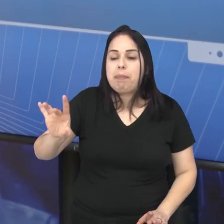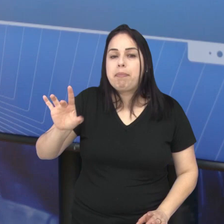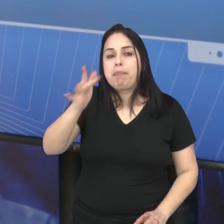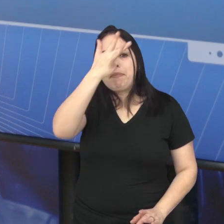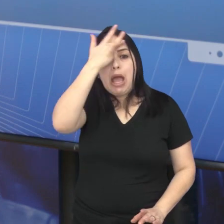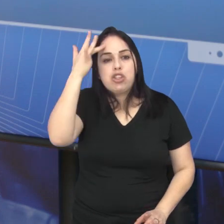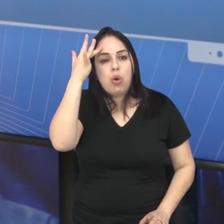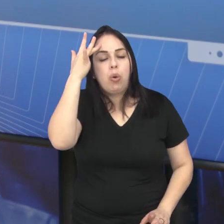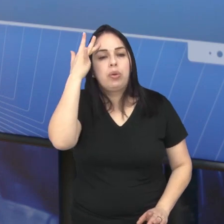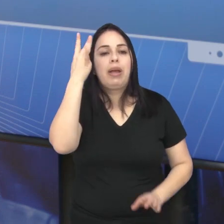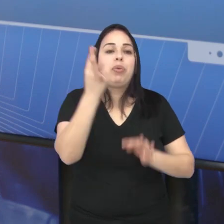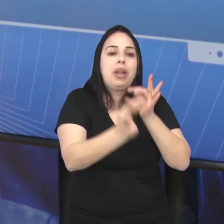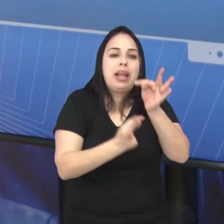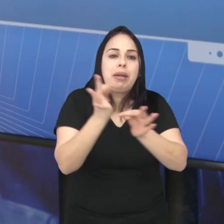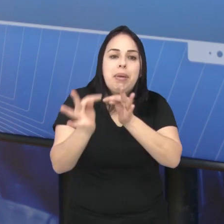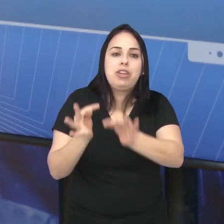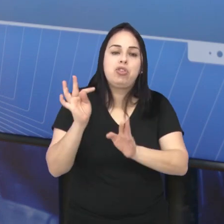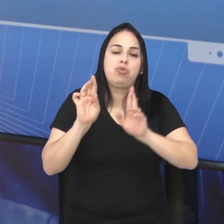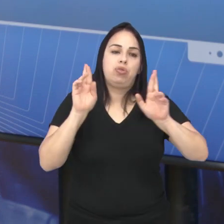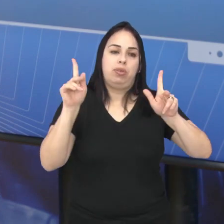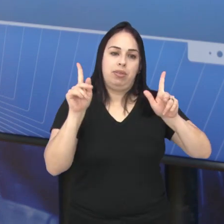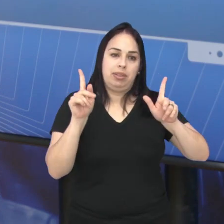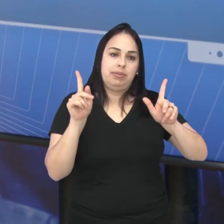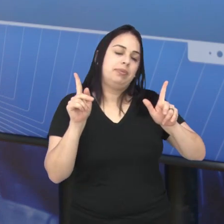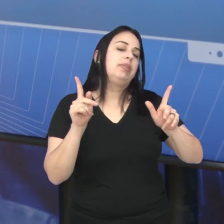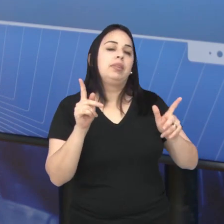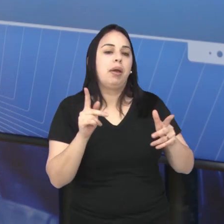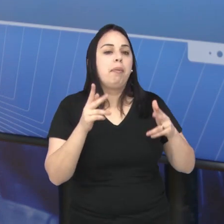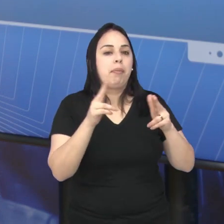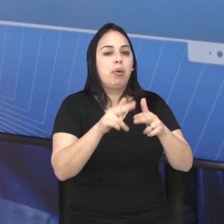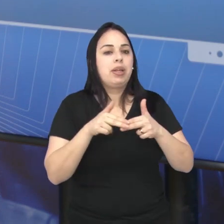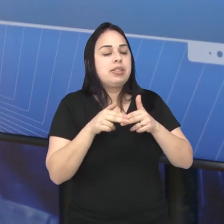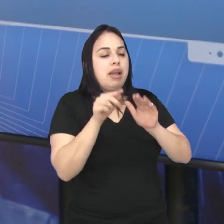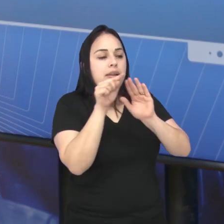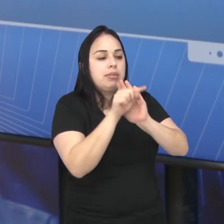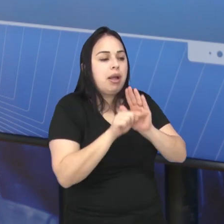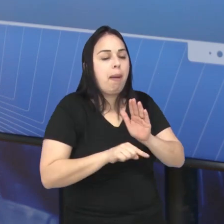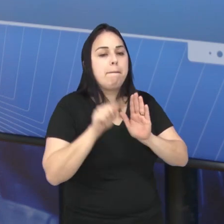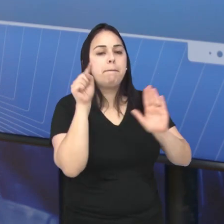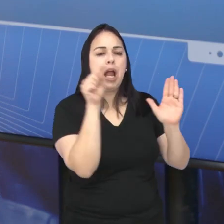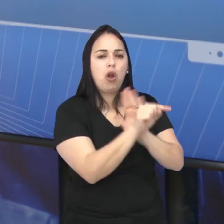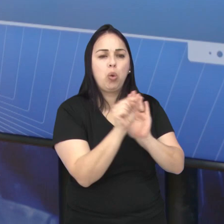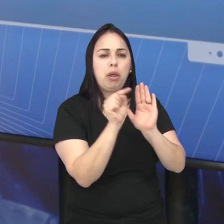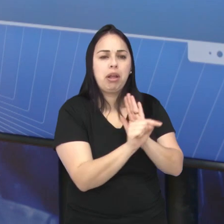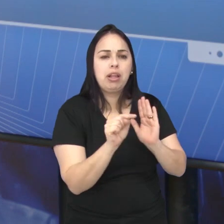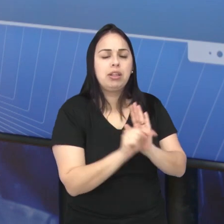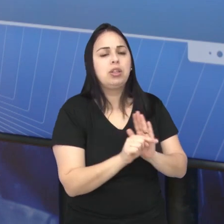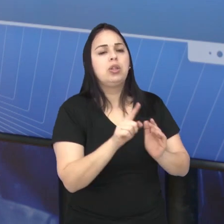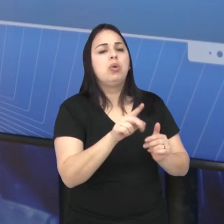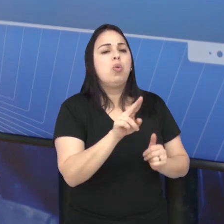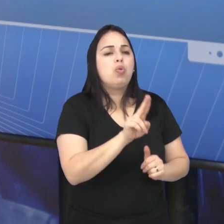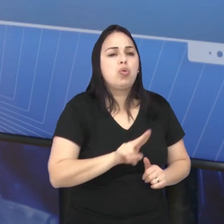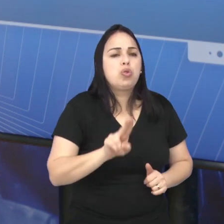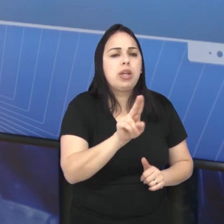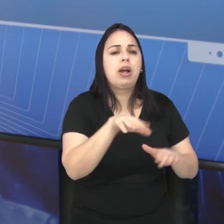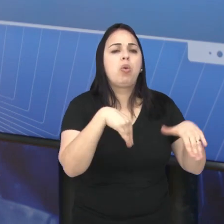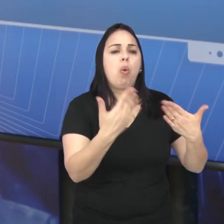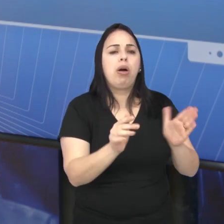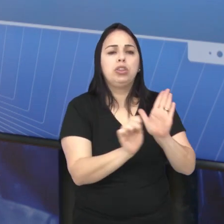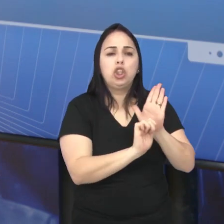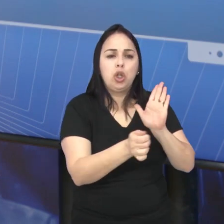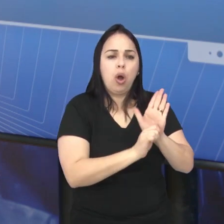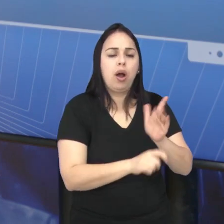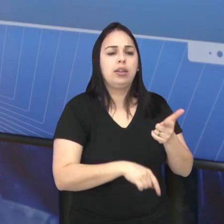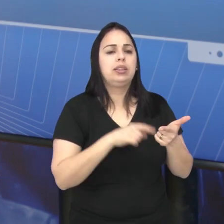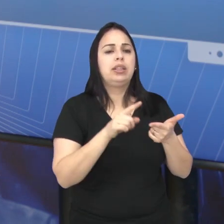cada paciente, né? E a partir dessa triagem, para ser identificado qual o uso, como